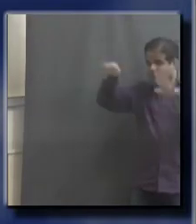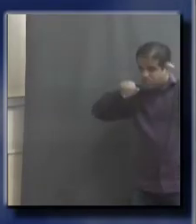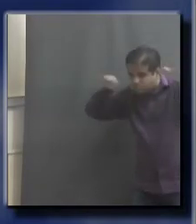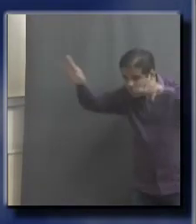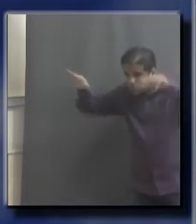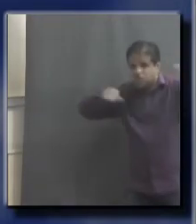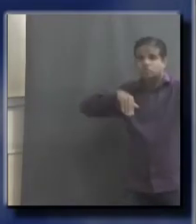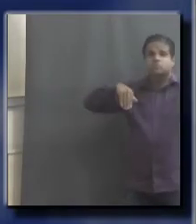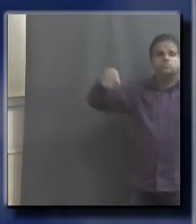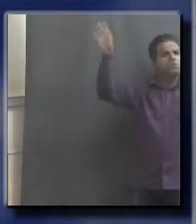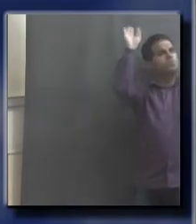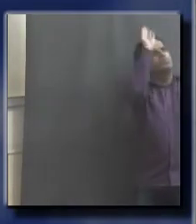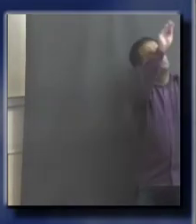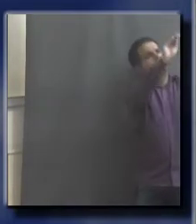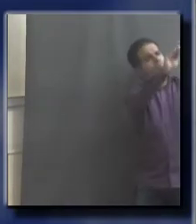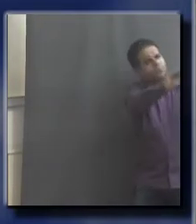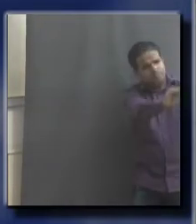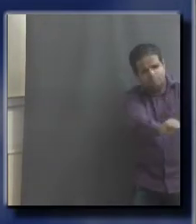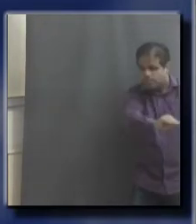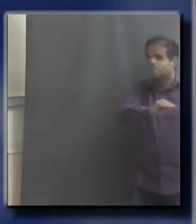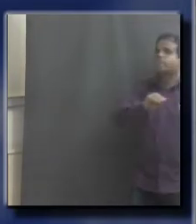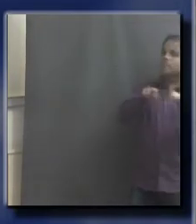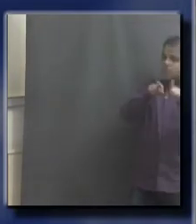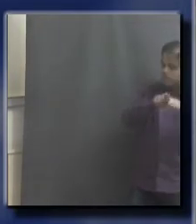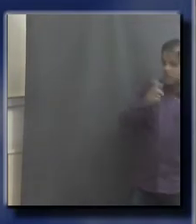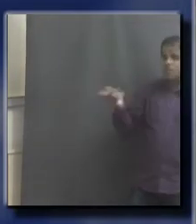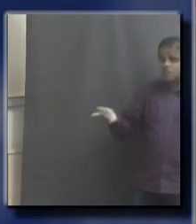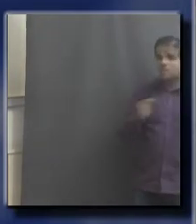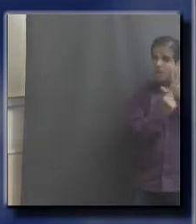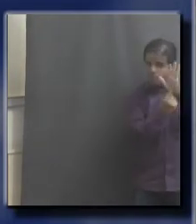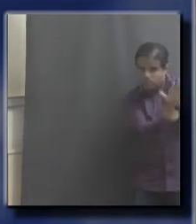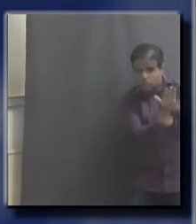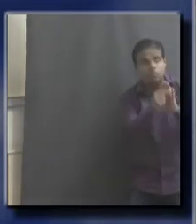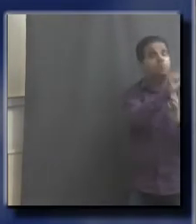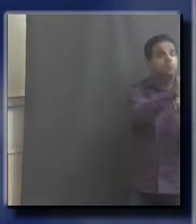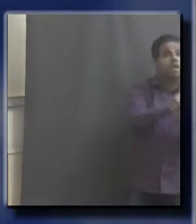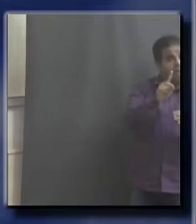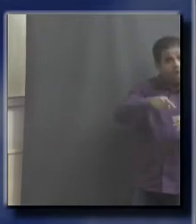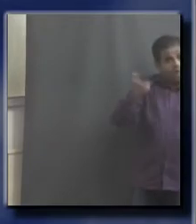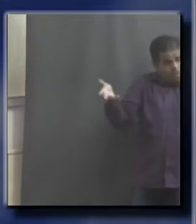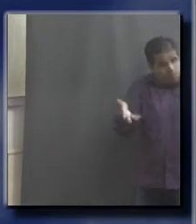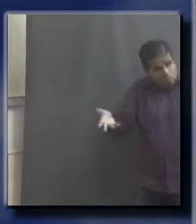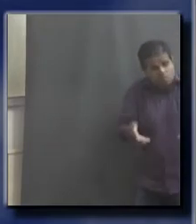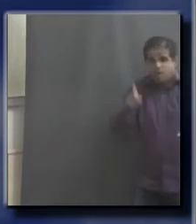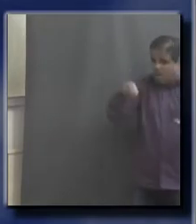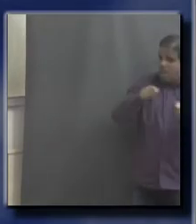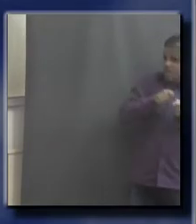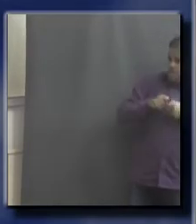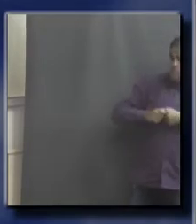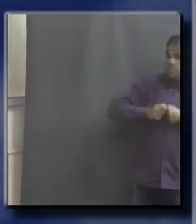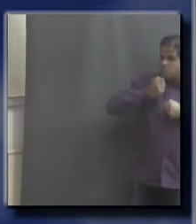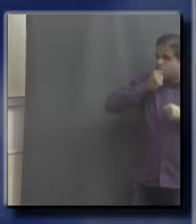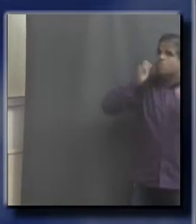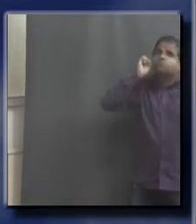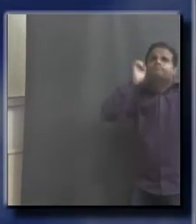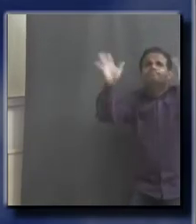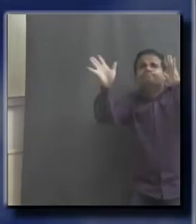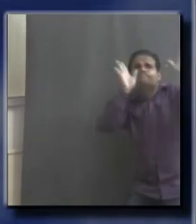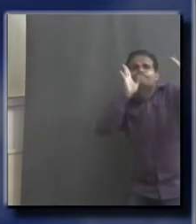questões vêm sendo colocadas para nós e nos apontam que é um bom momento de fazermos uma boa